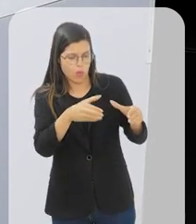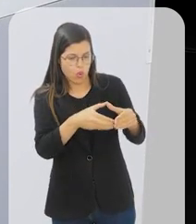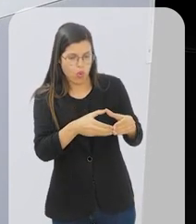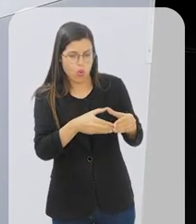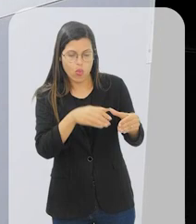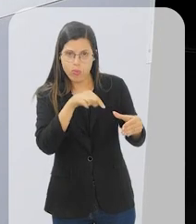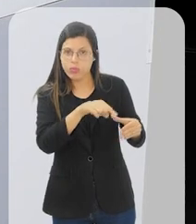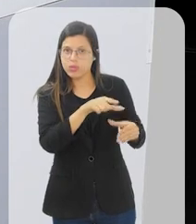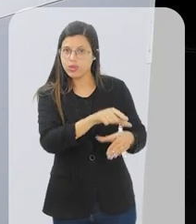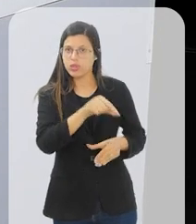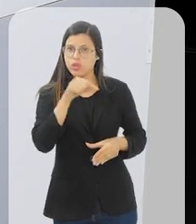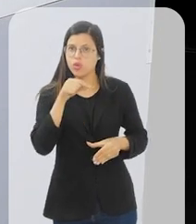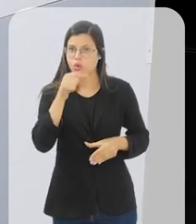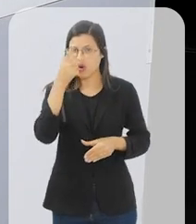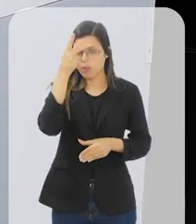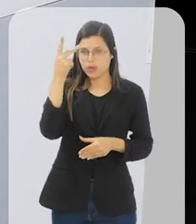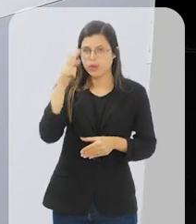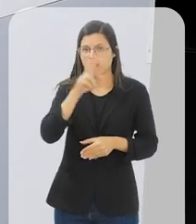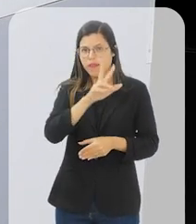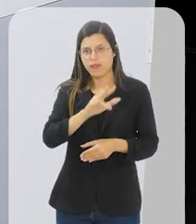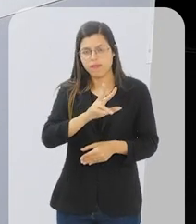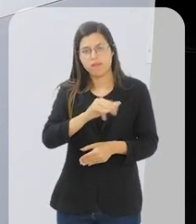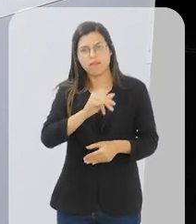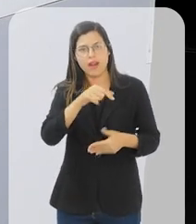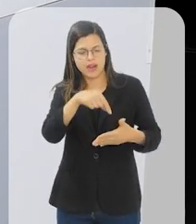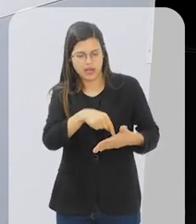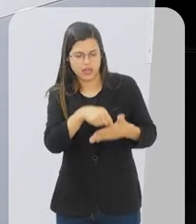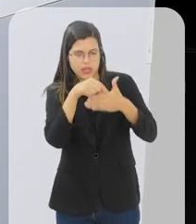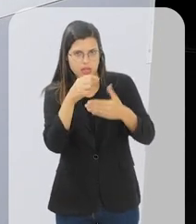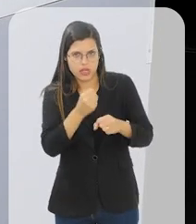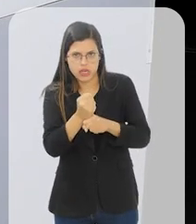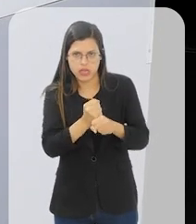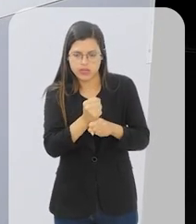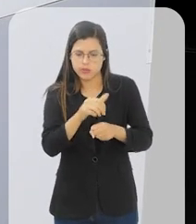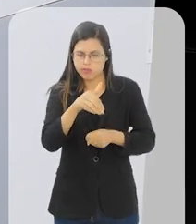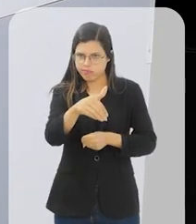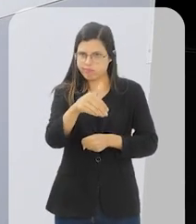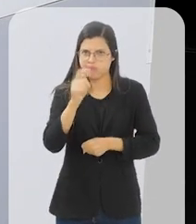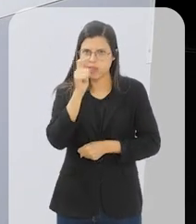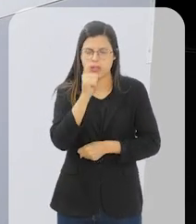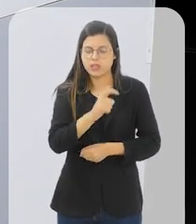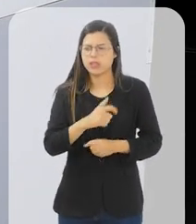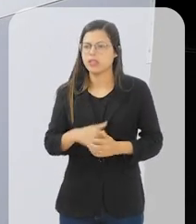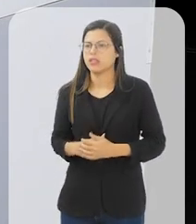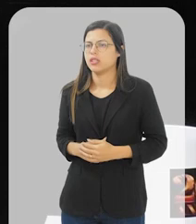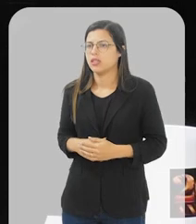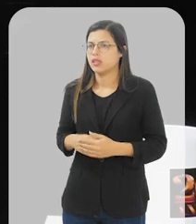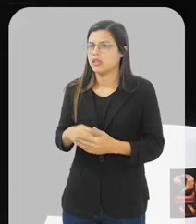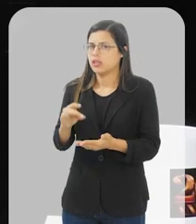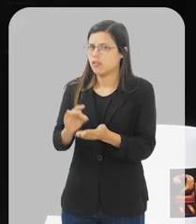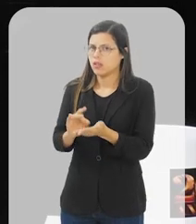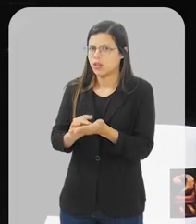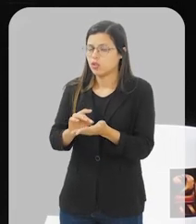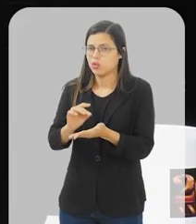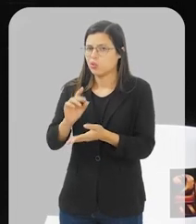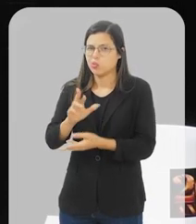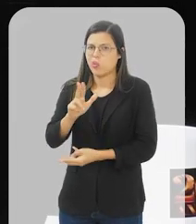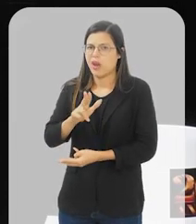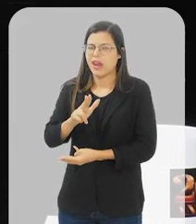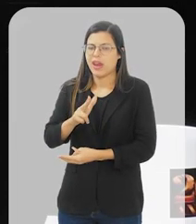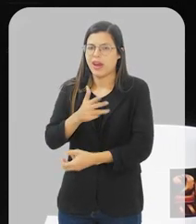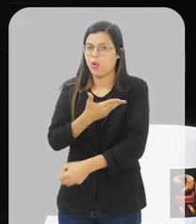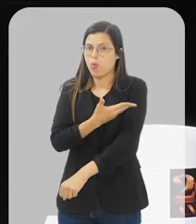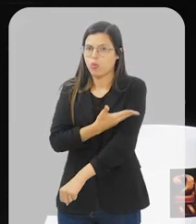elege aquele que vai comandá-los por alguns anos, né? Isso é interessante. Isso. É, e não costuma ser assim, né? Na verdade,